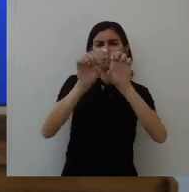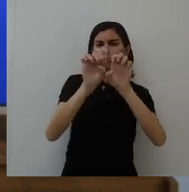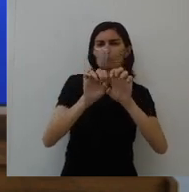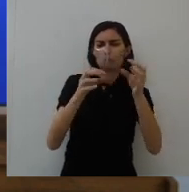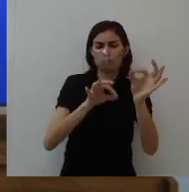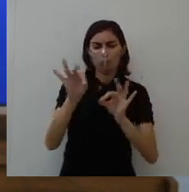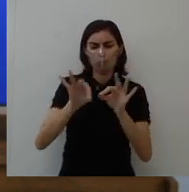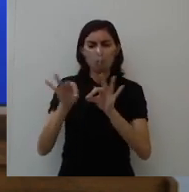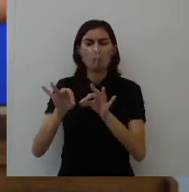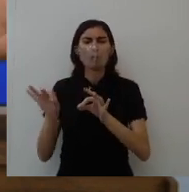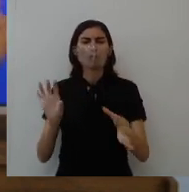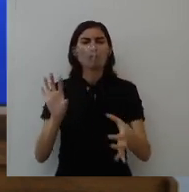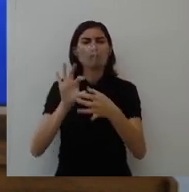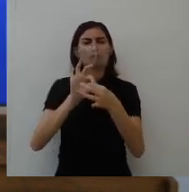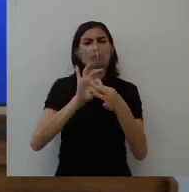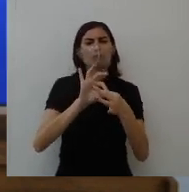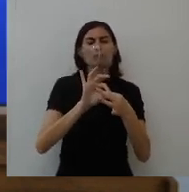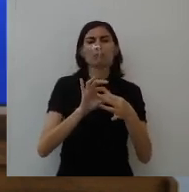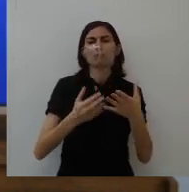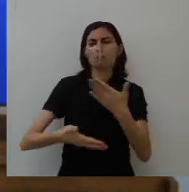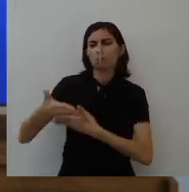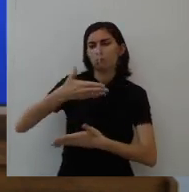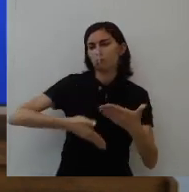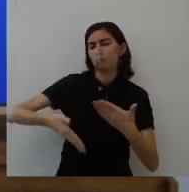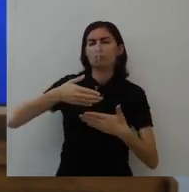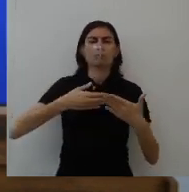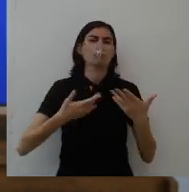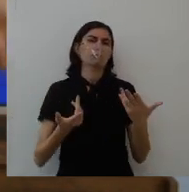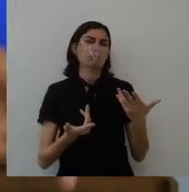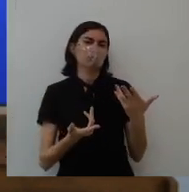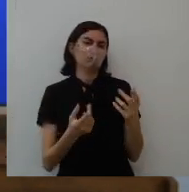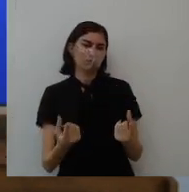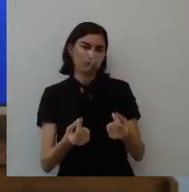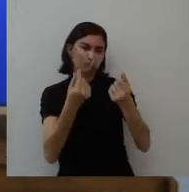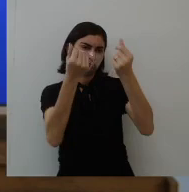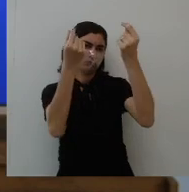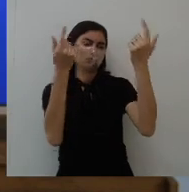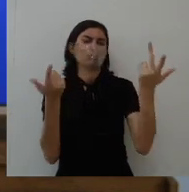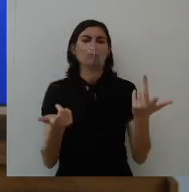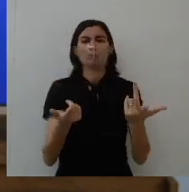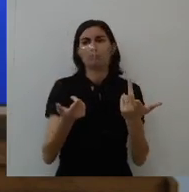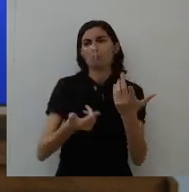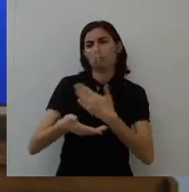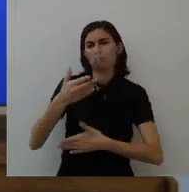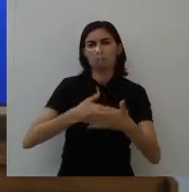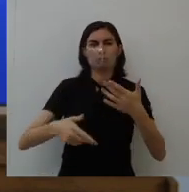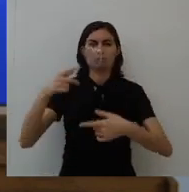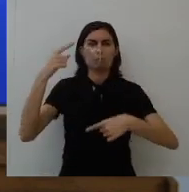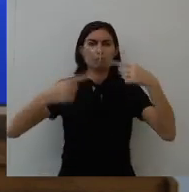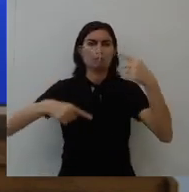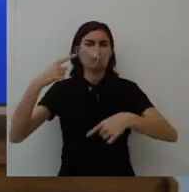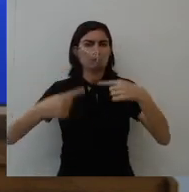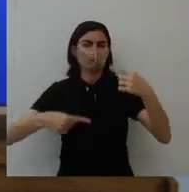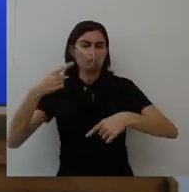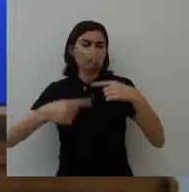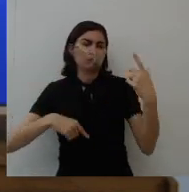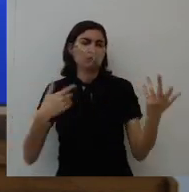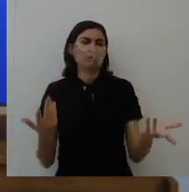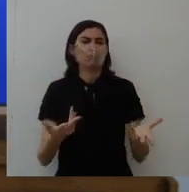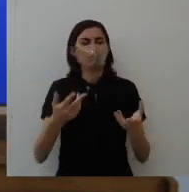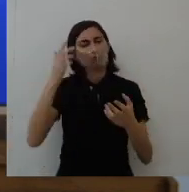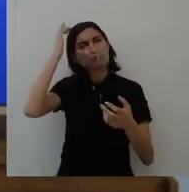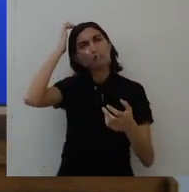ou quais são as relações que se estabelecem, sejam relações econômicas, sejam relações políticas,